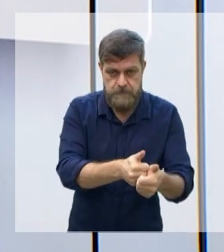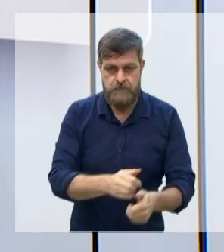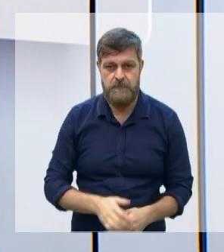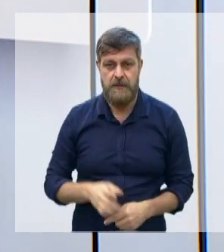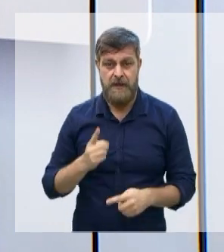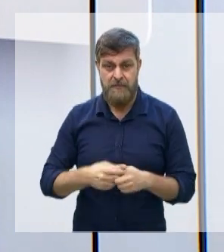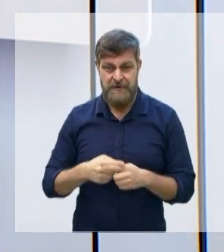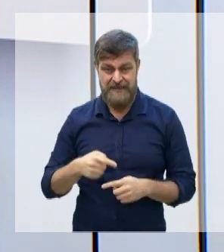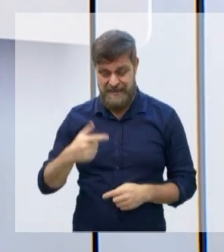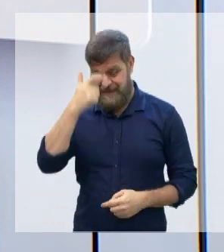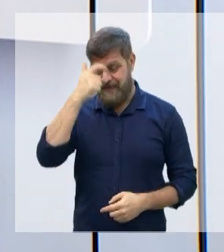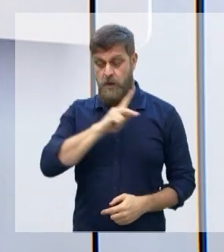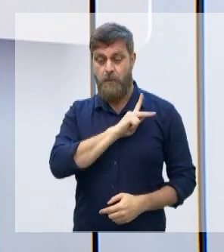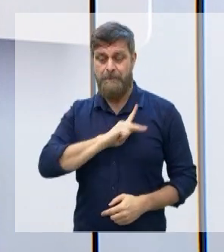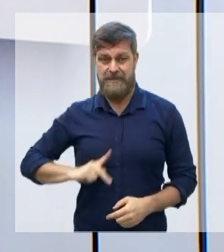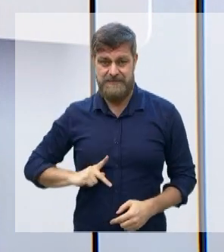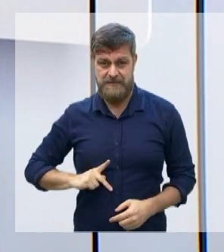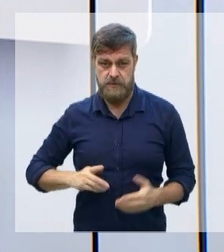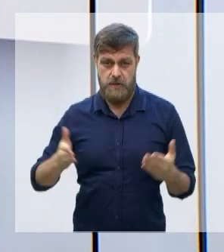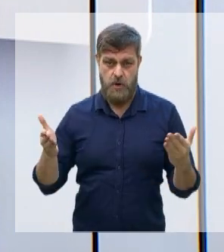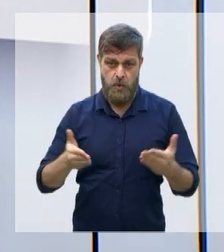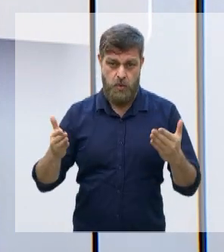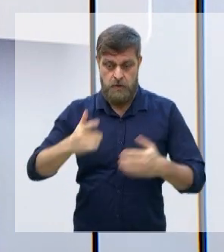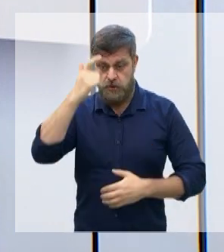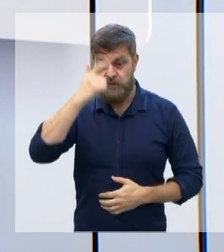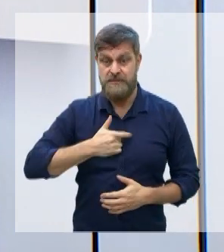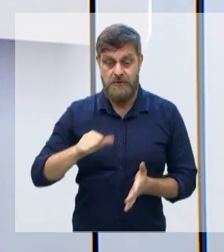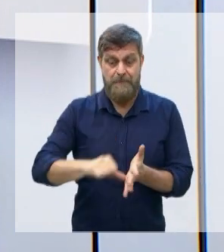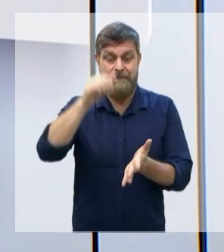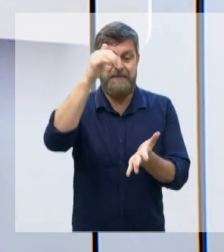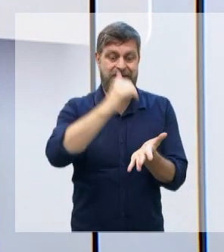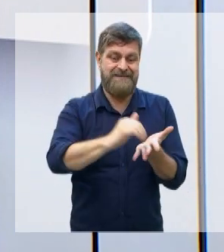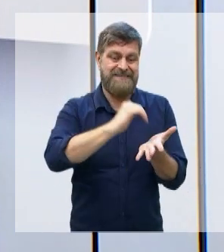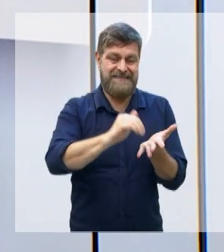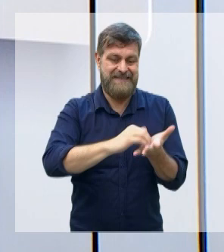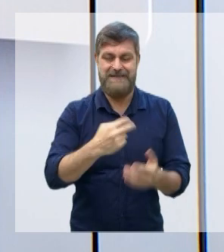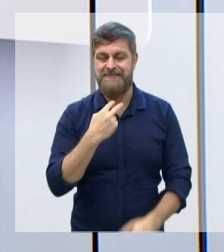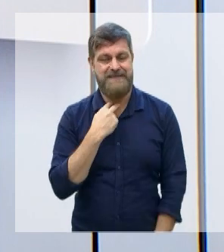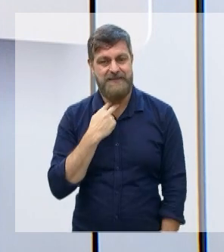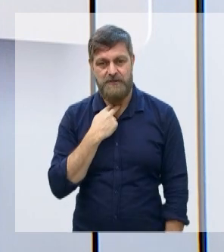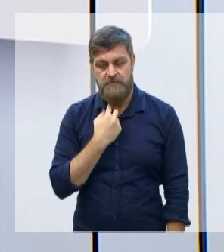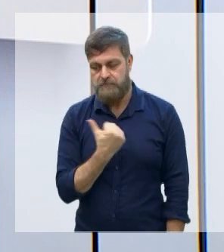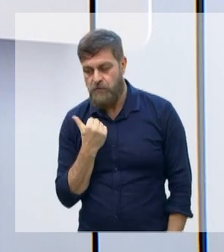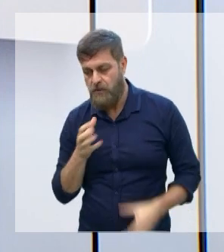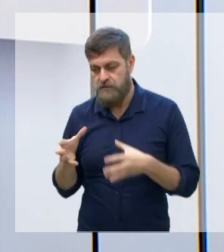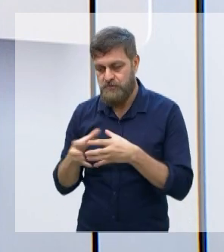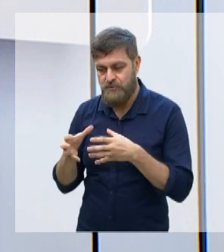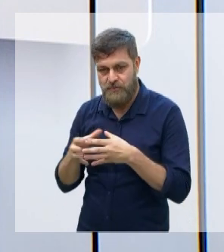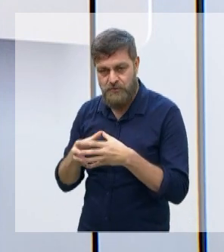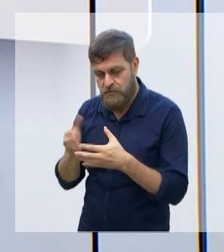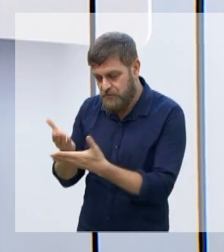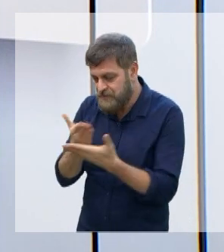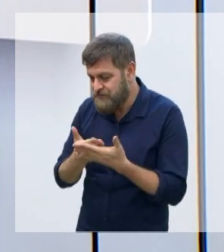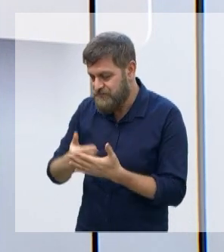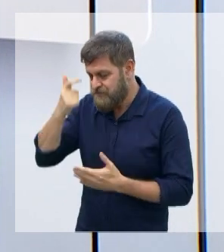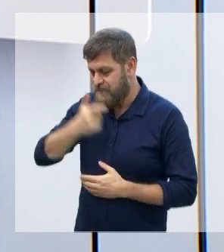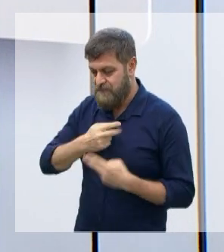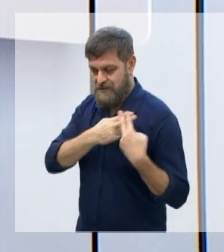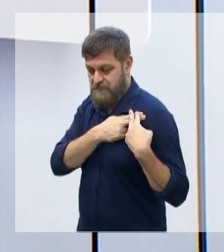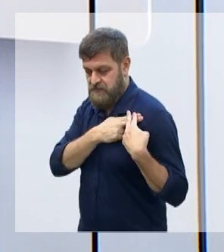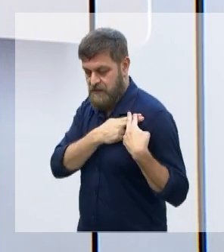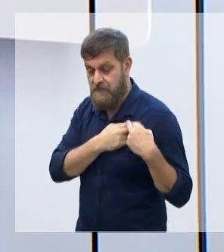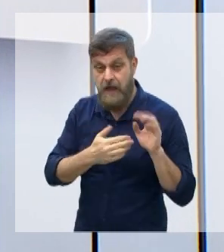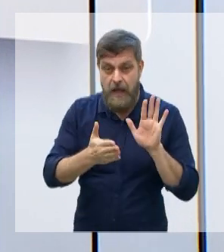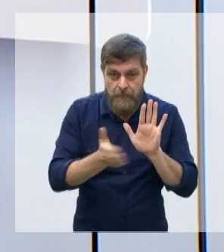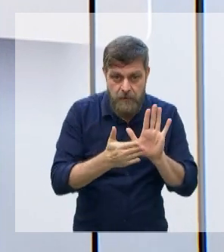também que o presidia e hoje como primeiro secretário não posso ser mais presidente de comissão o estudo é o propus para que